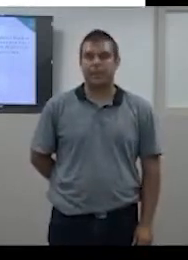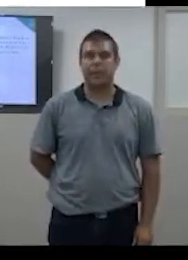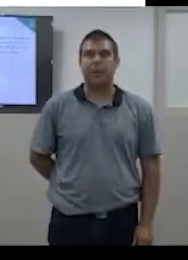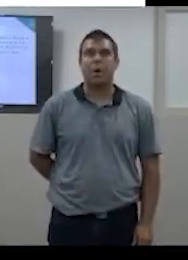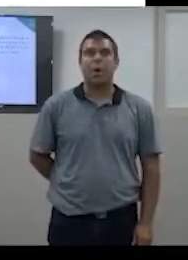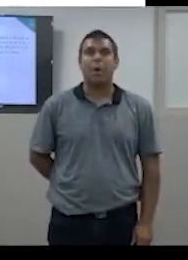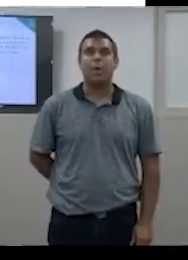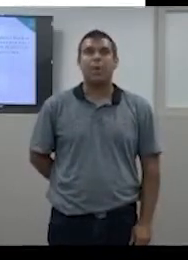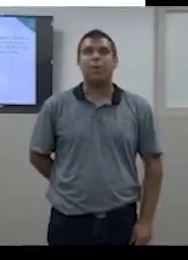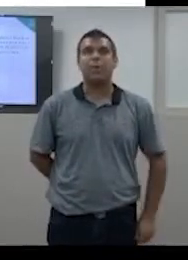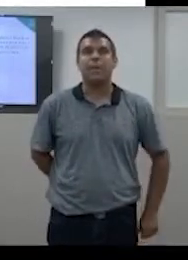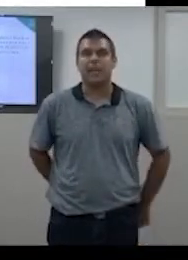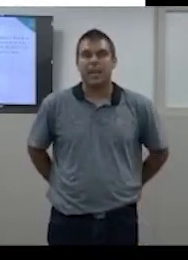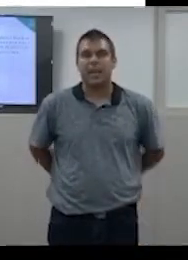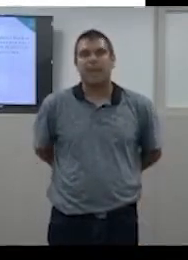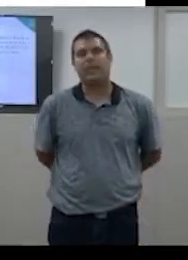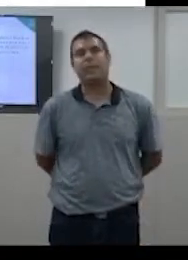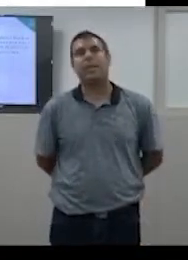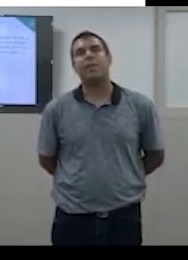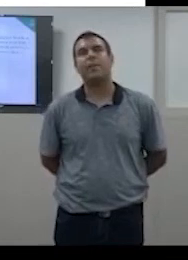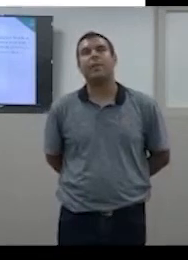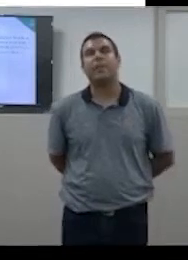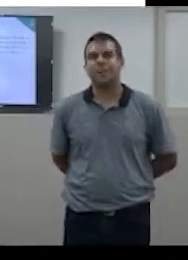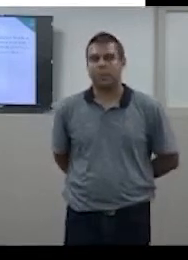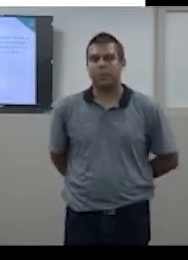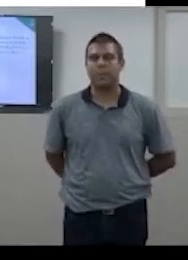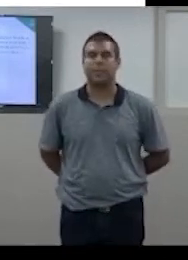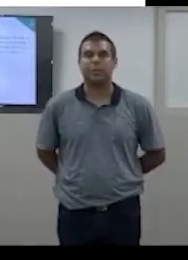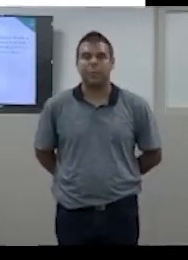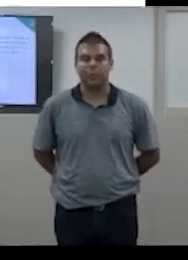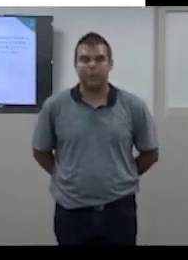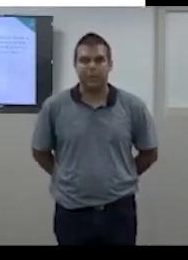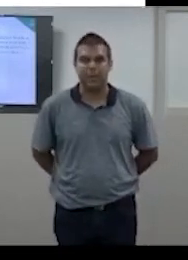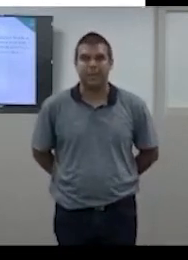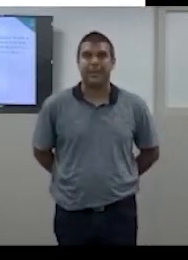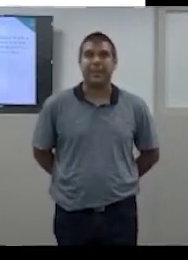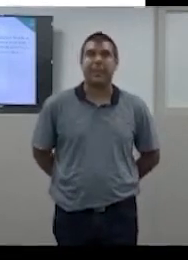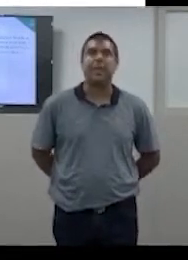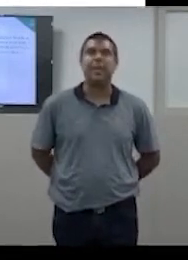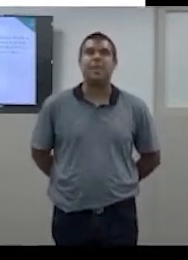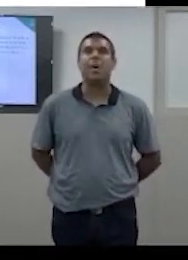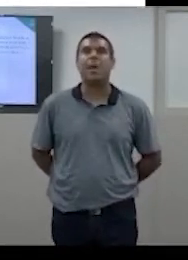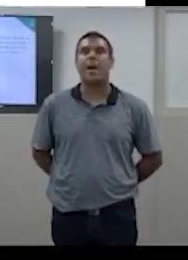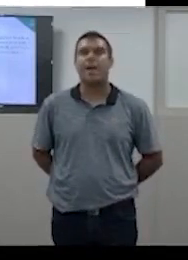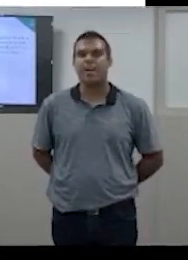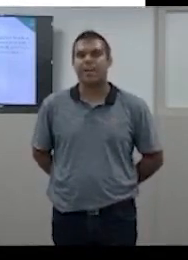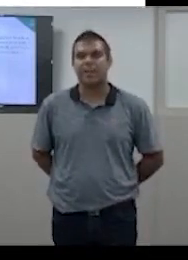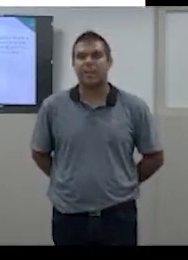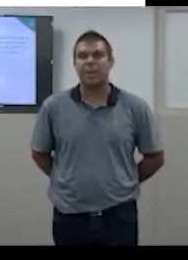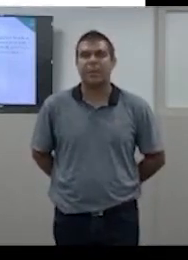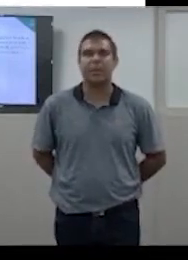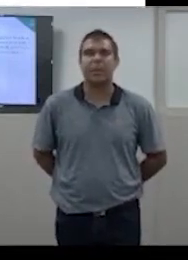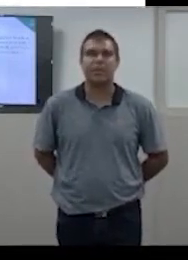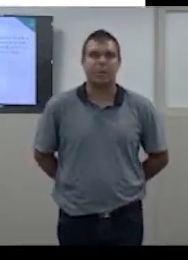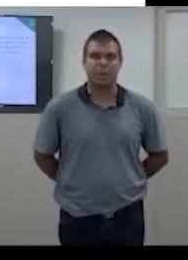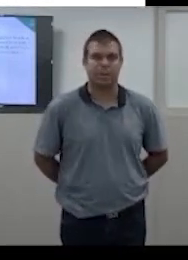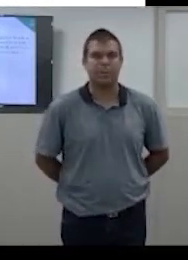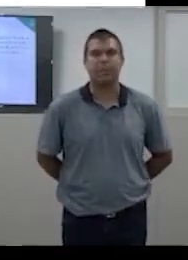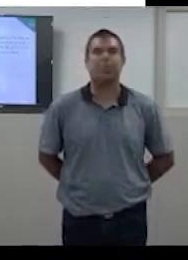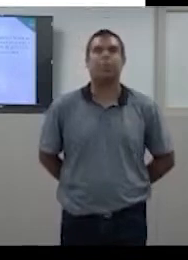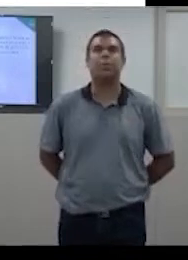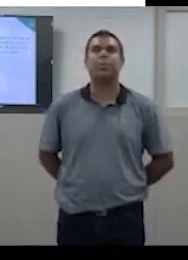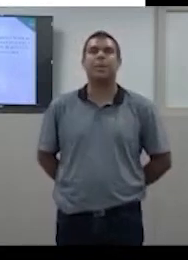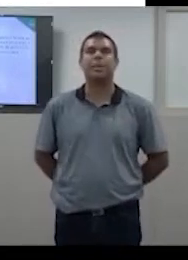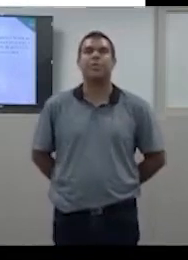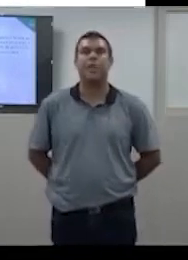equação para vocês, pessoal. O que a gente vai ter? A equação é definida assim, ó, como a equação do calor latente, Q igual a M vezes L, ou Q